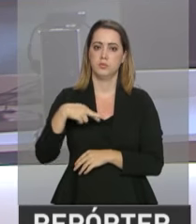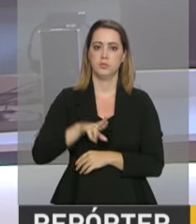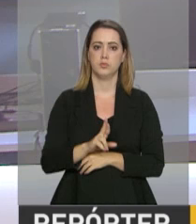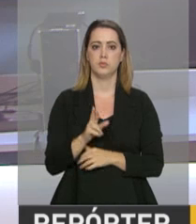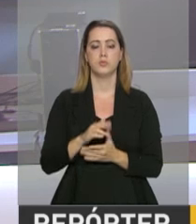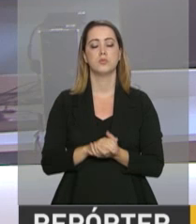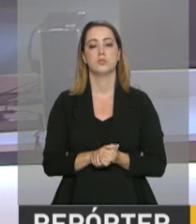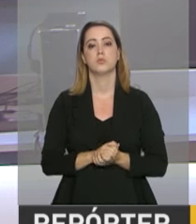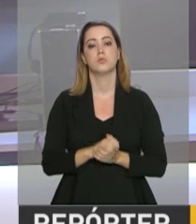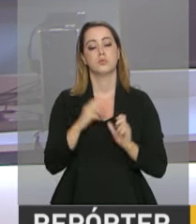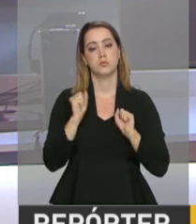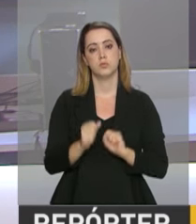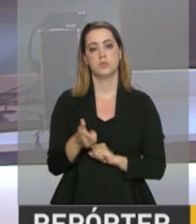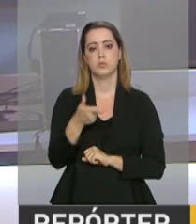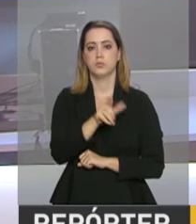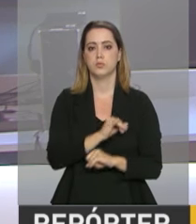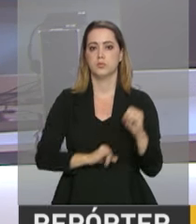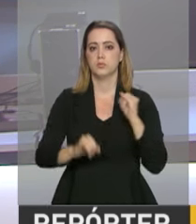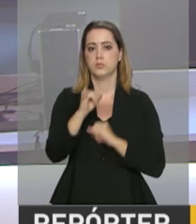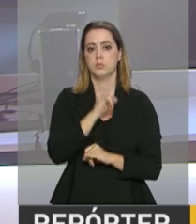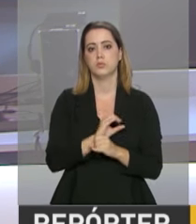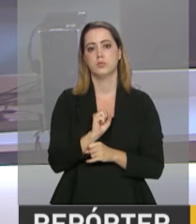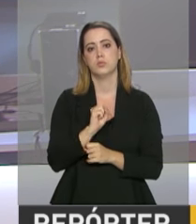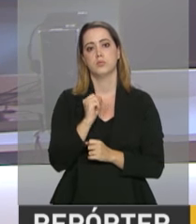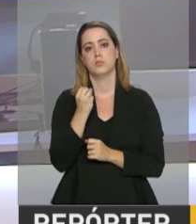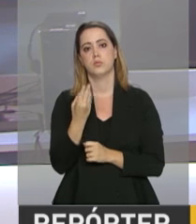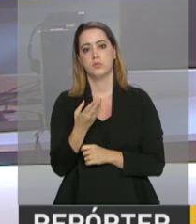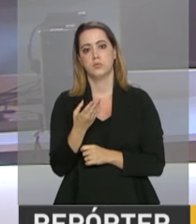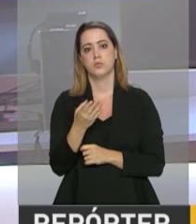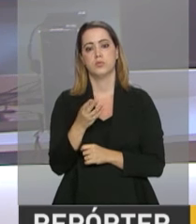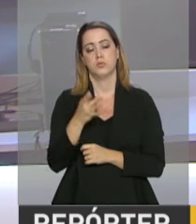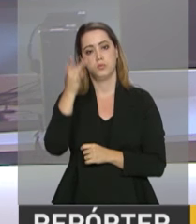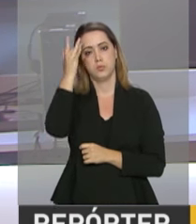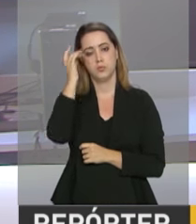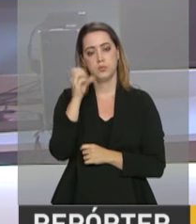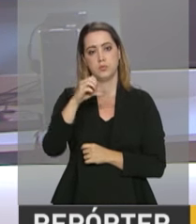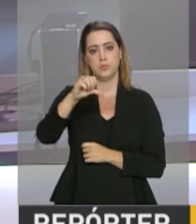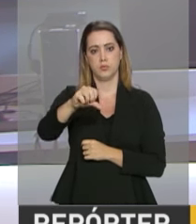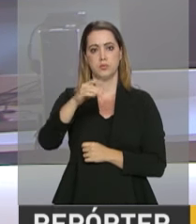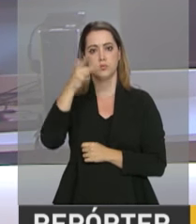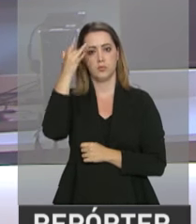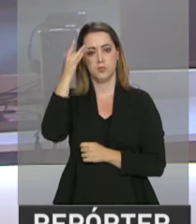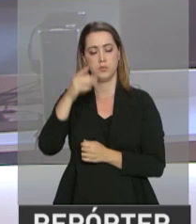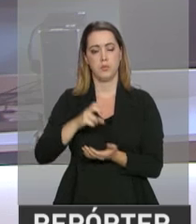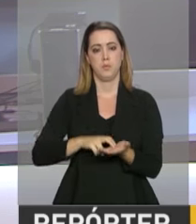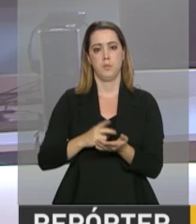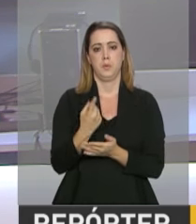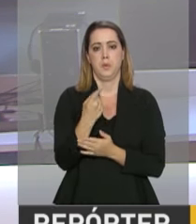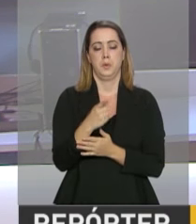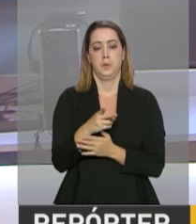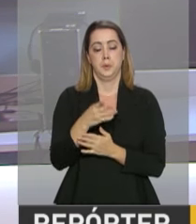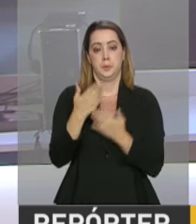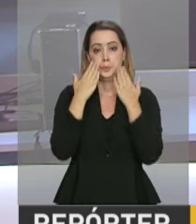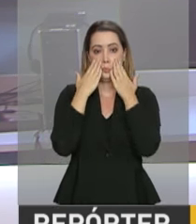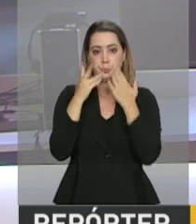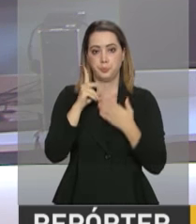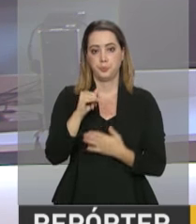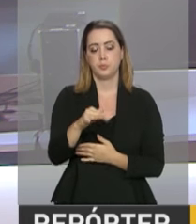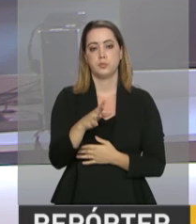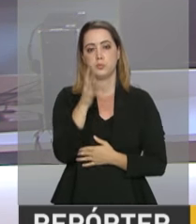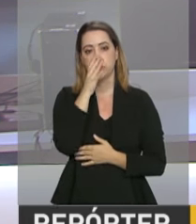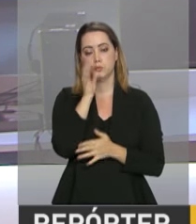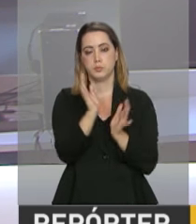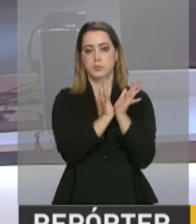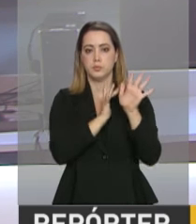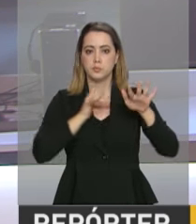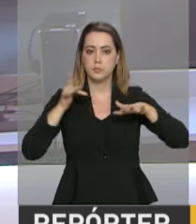Repórter NBR, mas podemos voltar a qualquer momento com outras informações ou amanhã, às 9 da manhã, na primeira edição do dia. Acompanhe as novidades